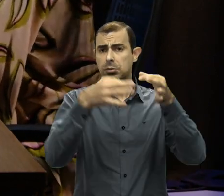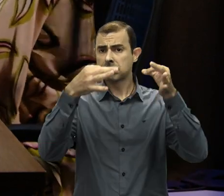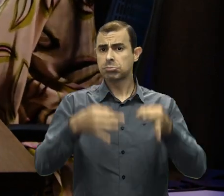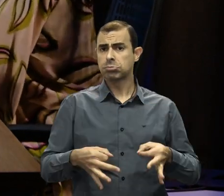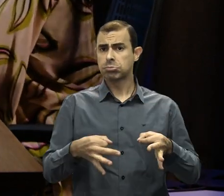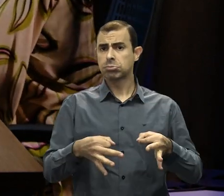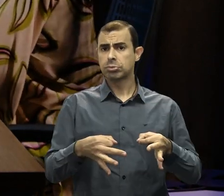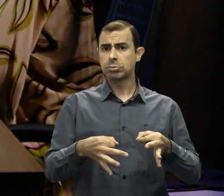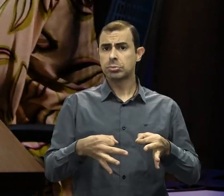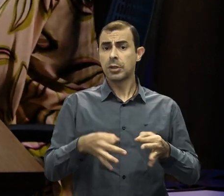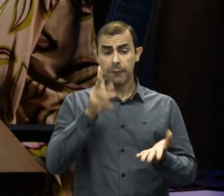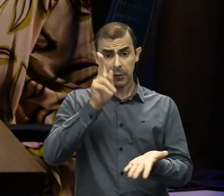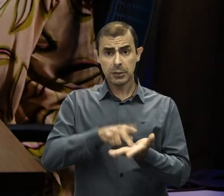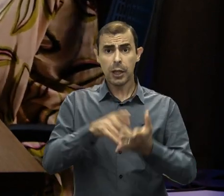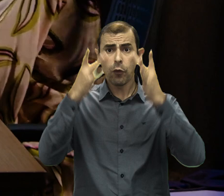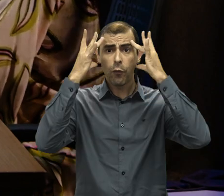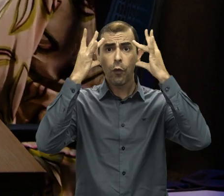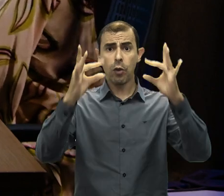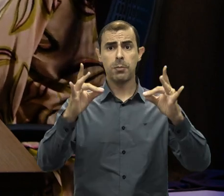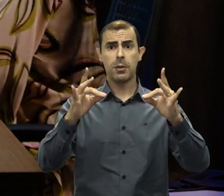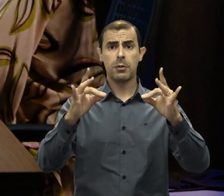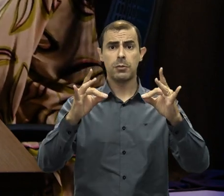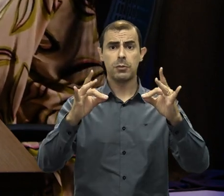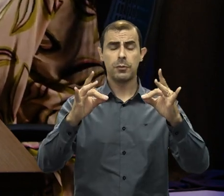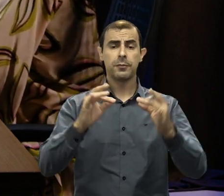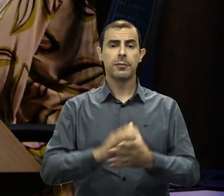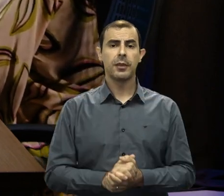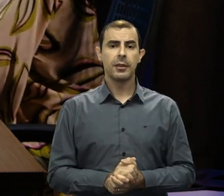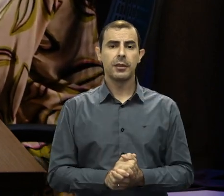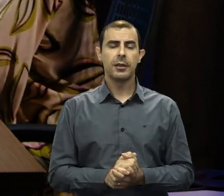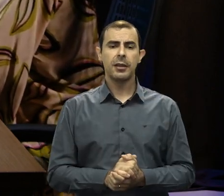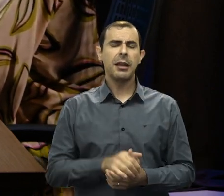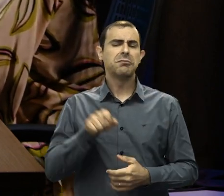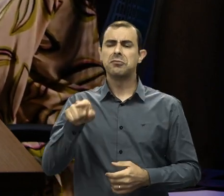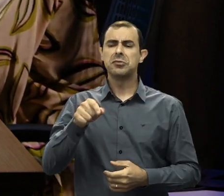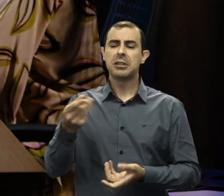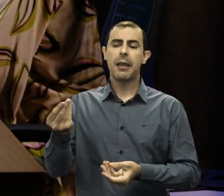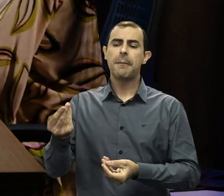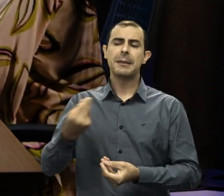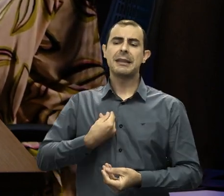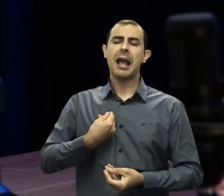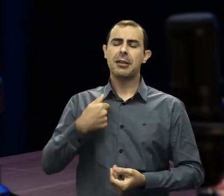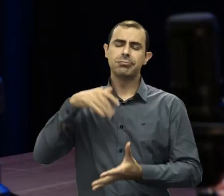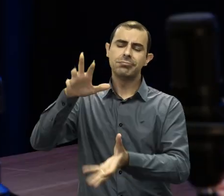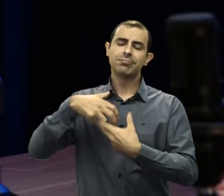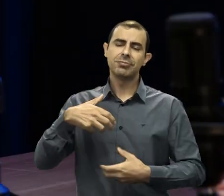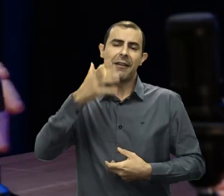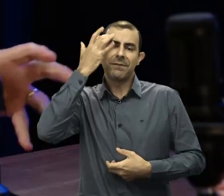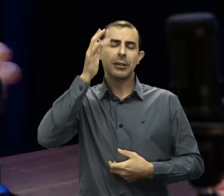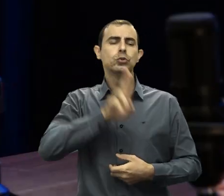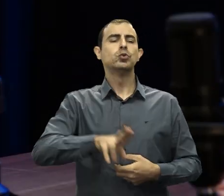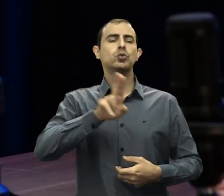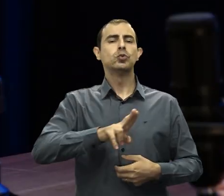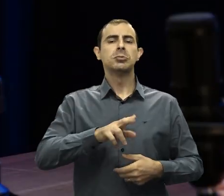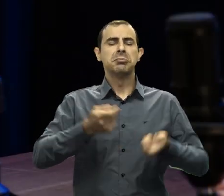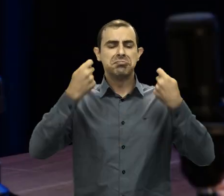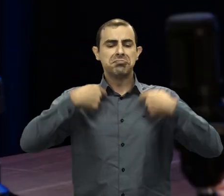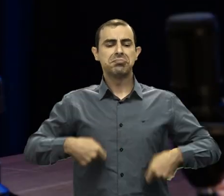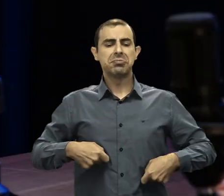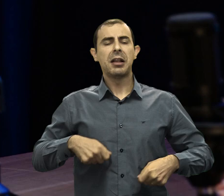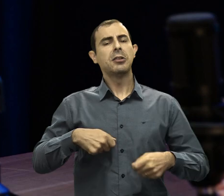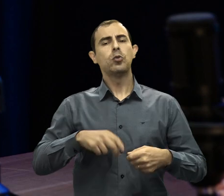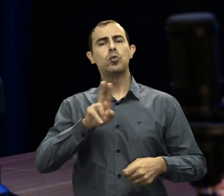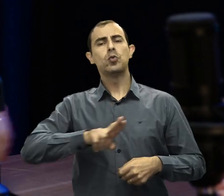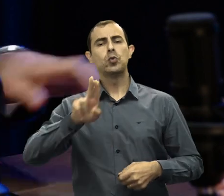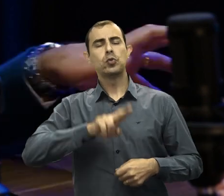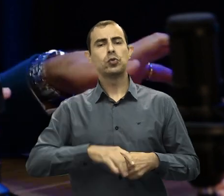fazer algo mais eficiente, né? Porque se você me dá aqui, eu recebo esse material esportivo, recebo o uniforme, coloco na